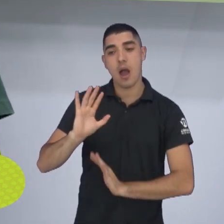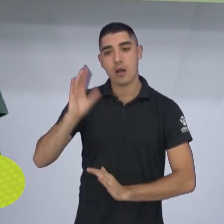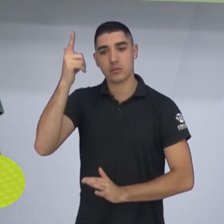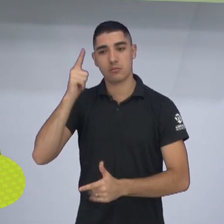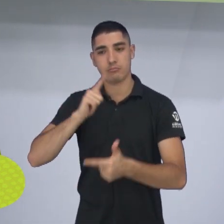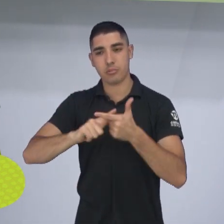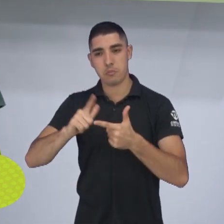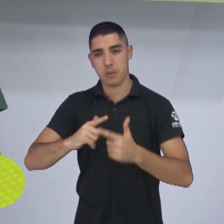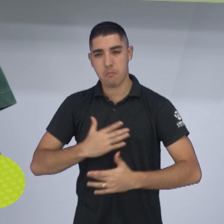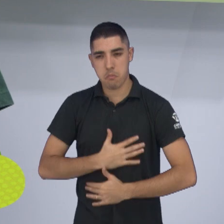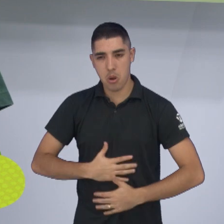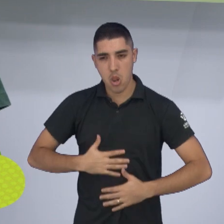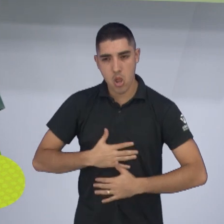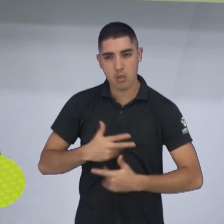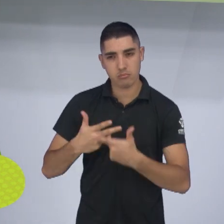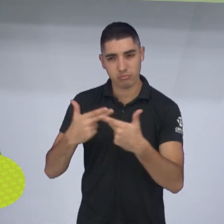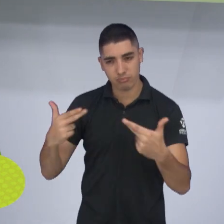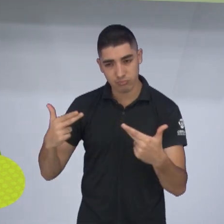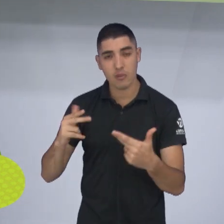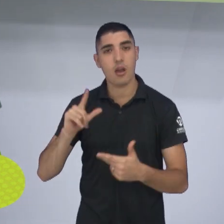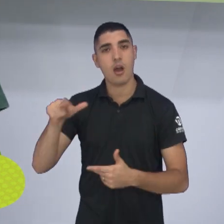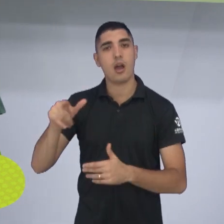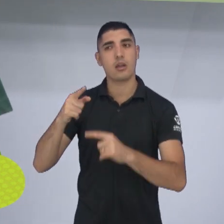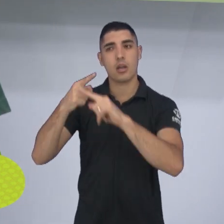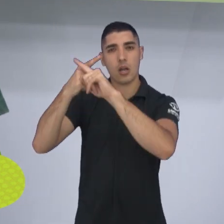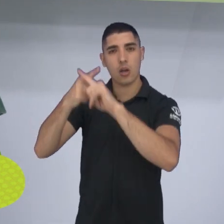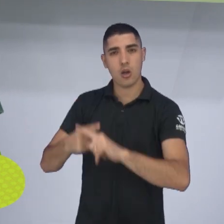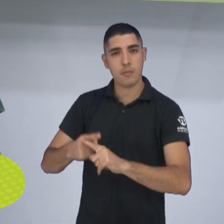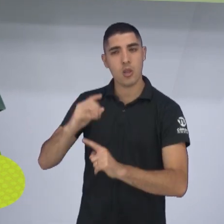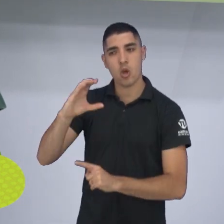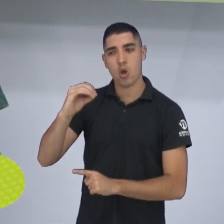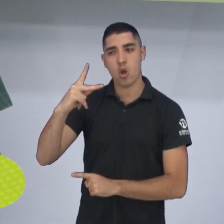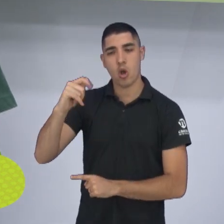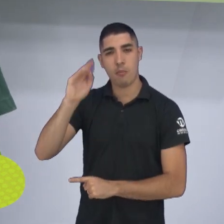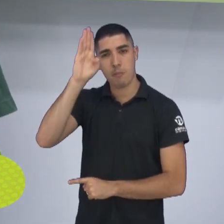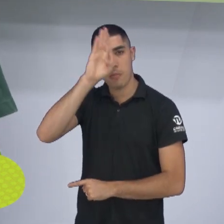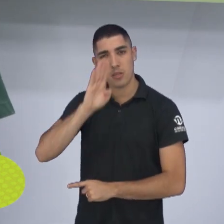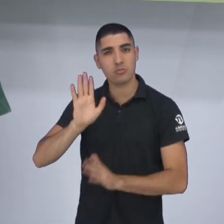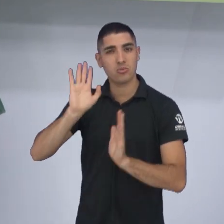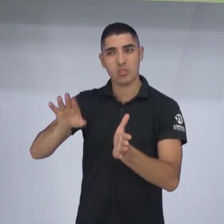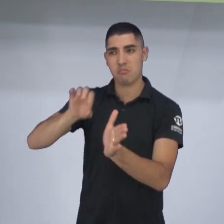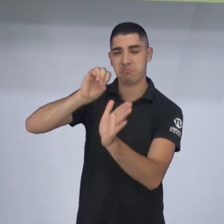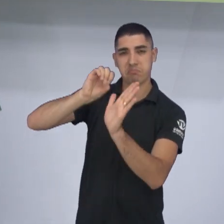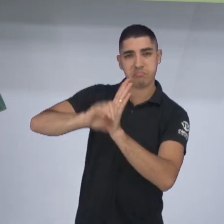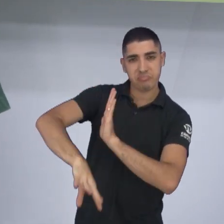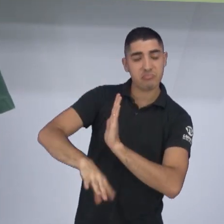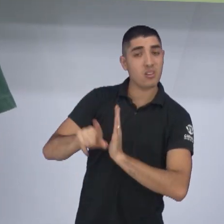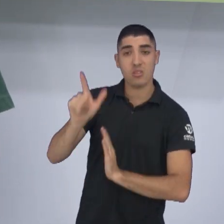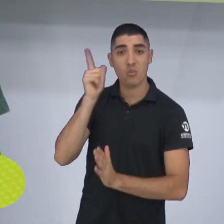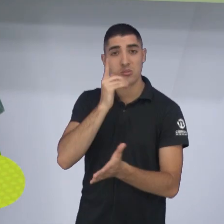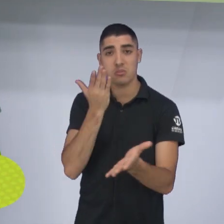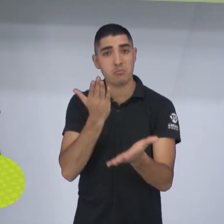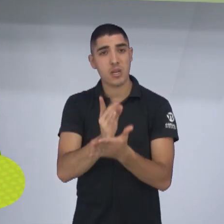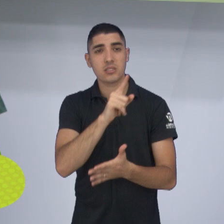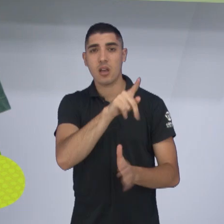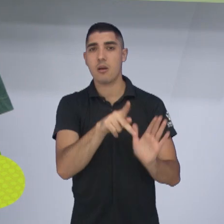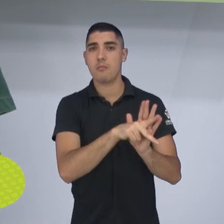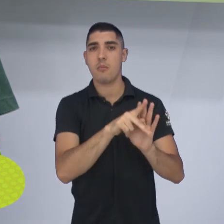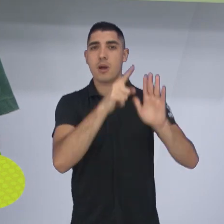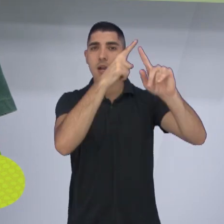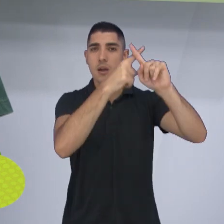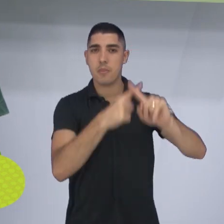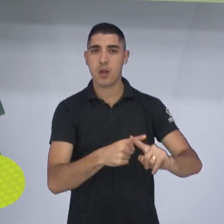todos os jogadores, acabou sendo eliminado da Copa do Brasil, acabou sendo eliminado, não conseguiu nem a vaga para o Mundial, nem a vaga na final